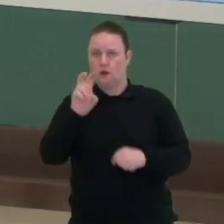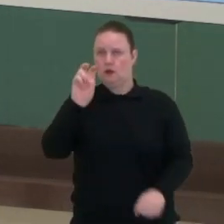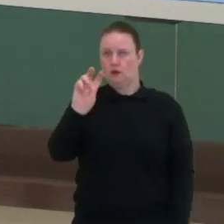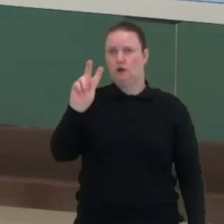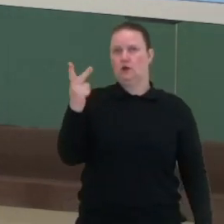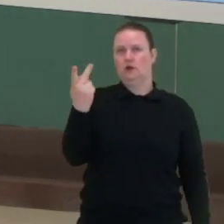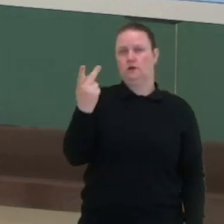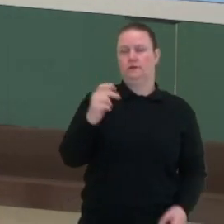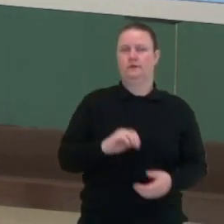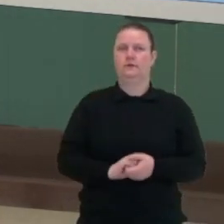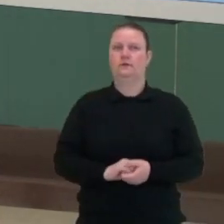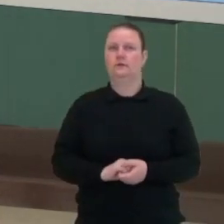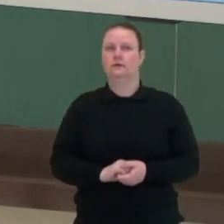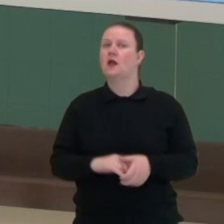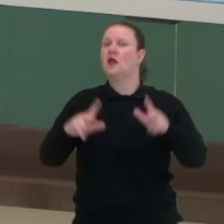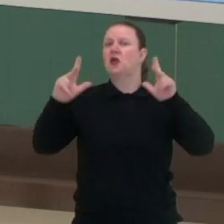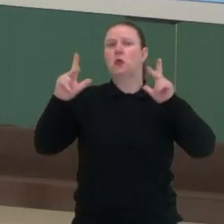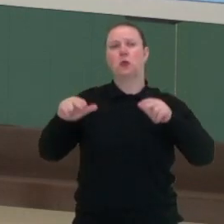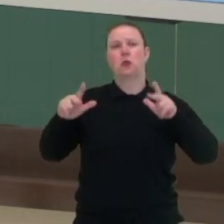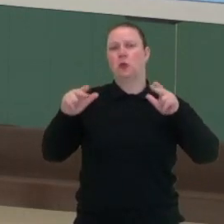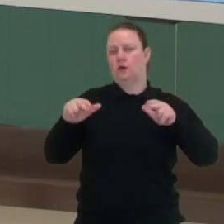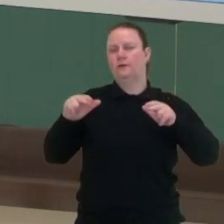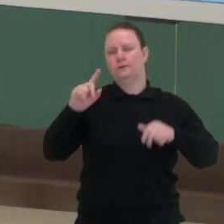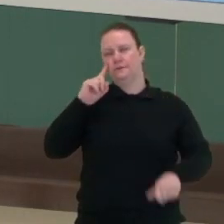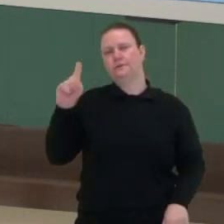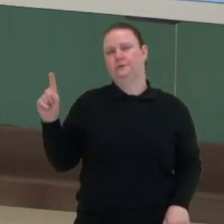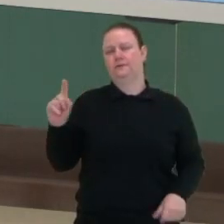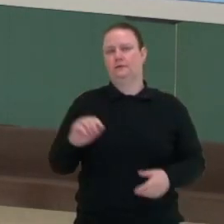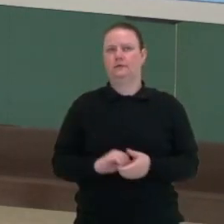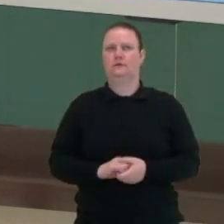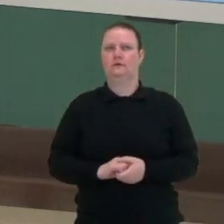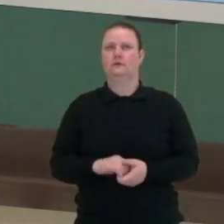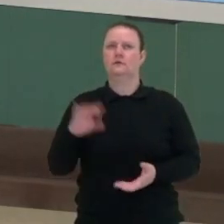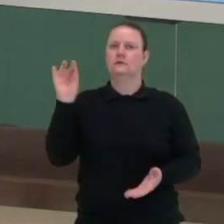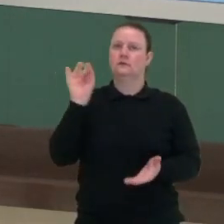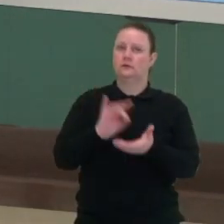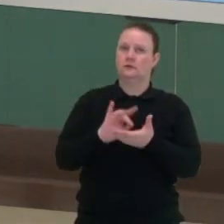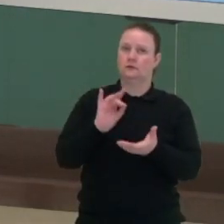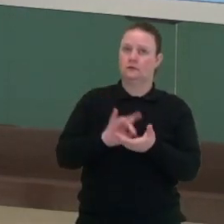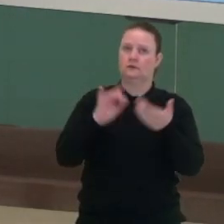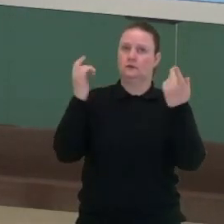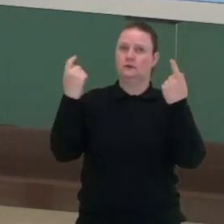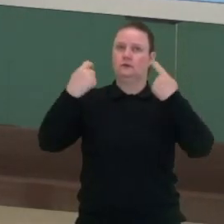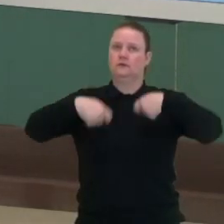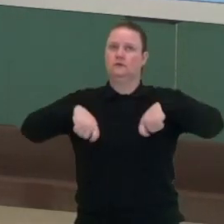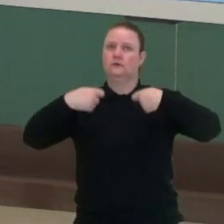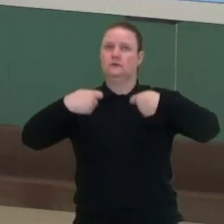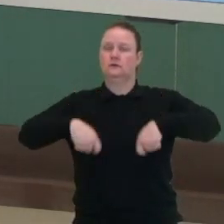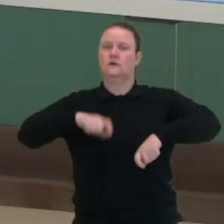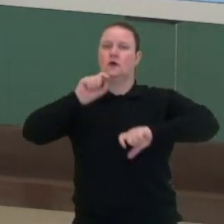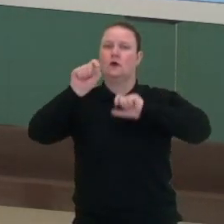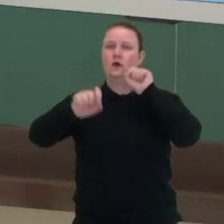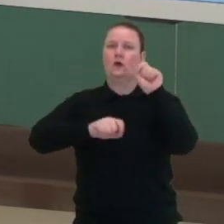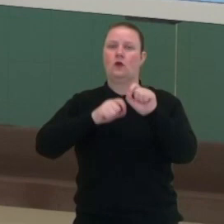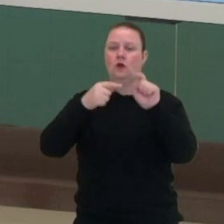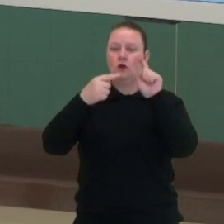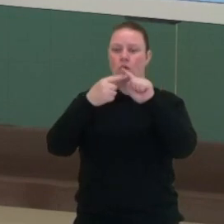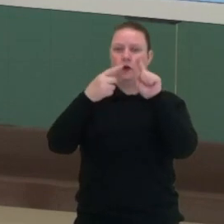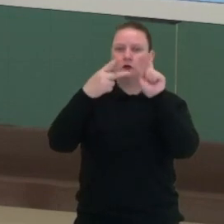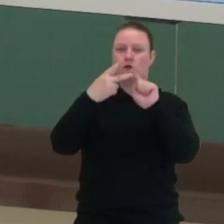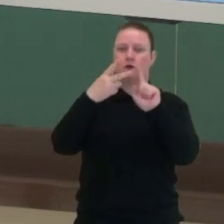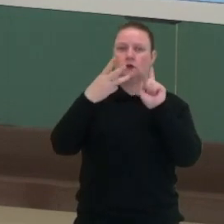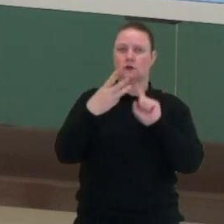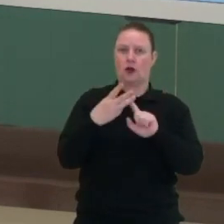é igual à área do R6, ok? Então, na verdade, eu vou precisar calcular aqui só 3 áreas,